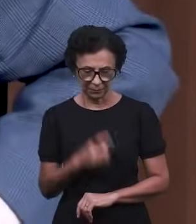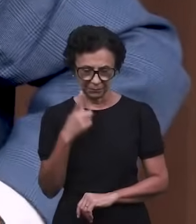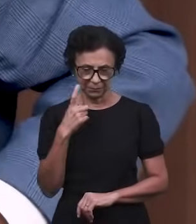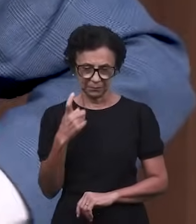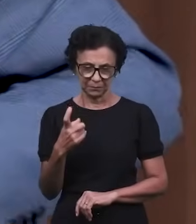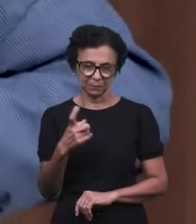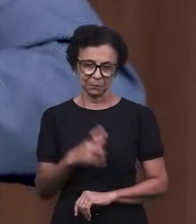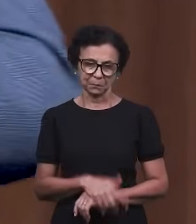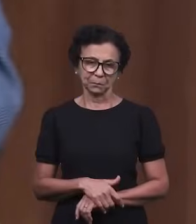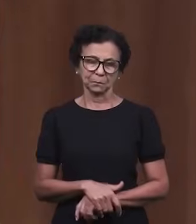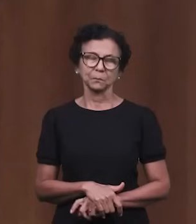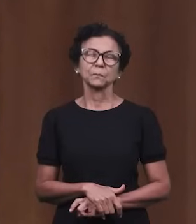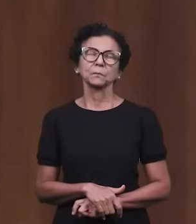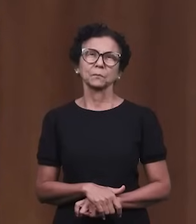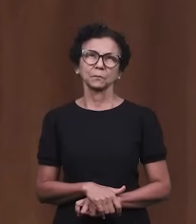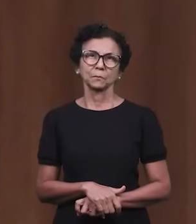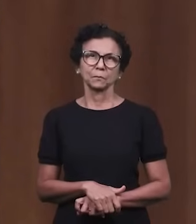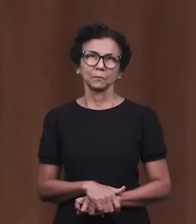muito interessante.